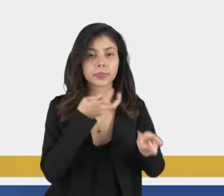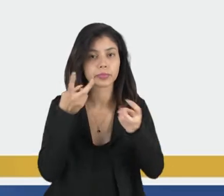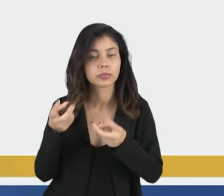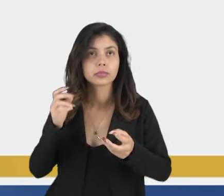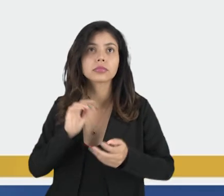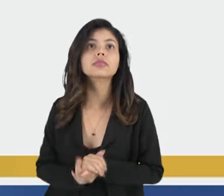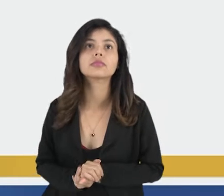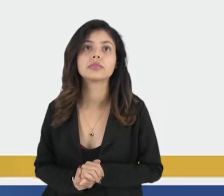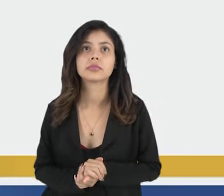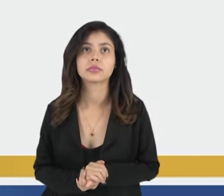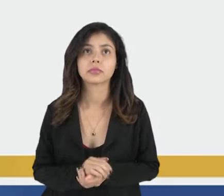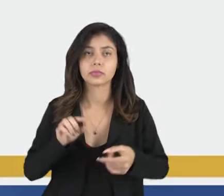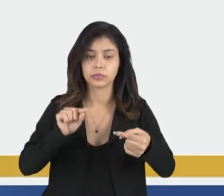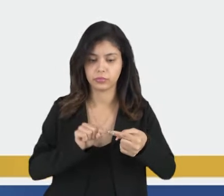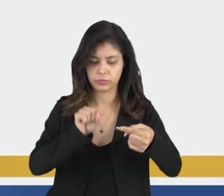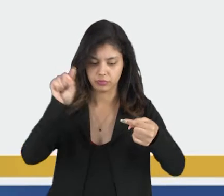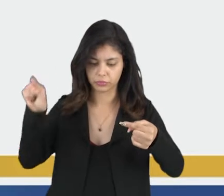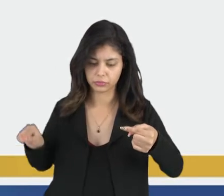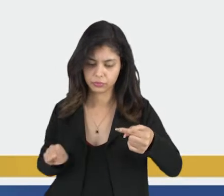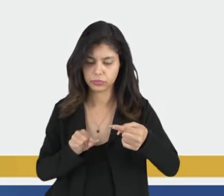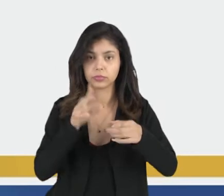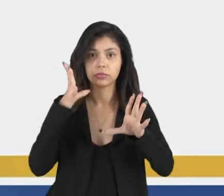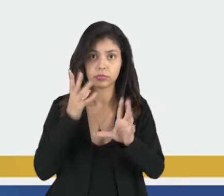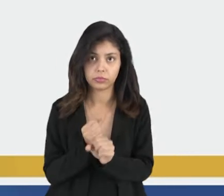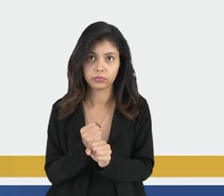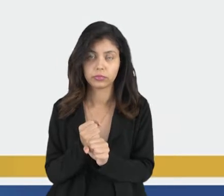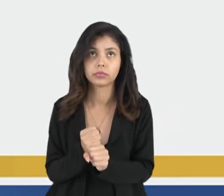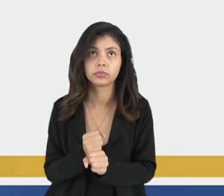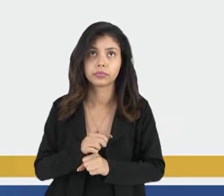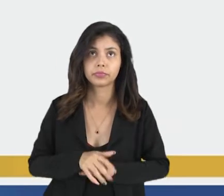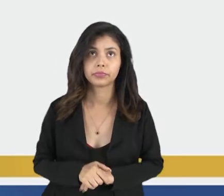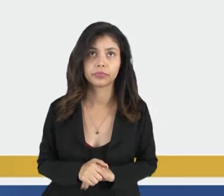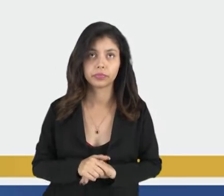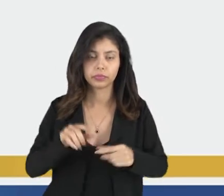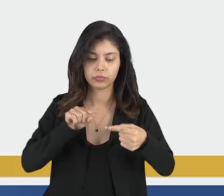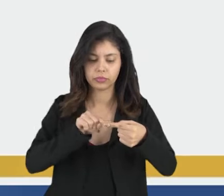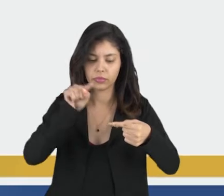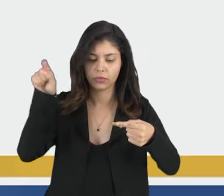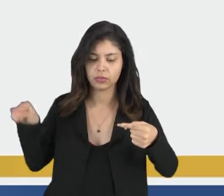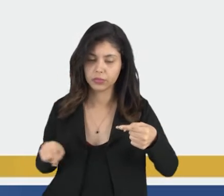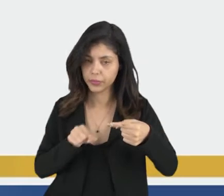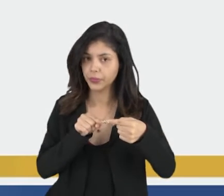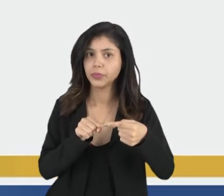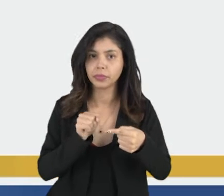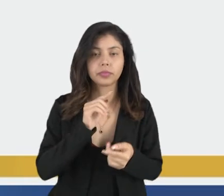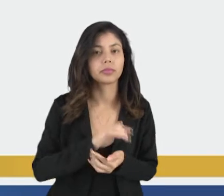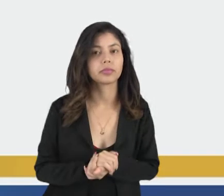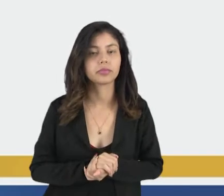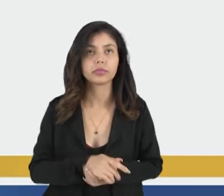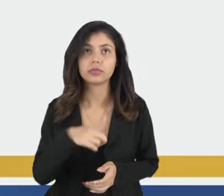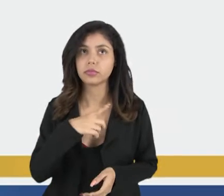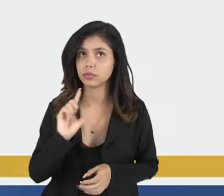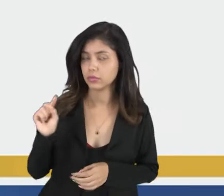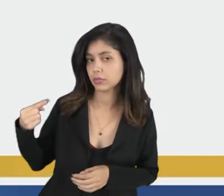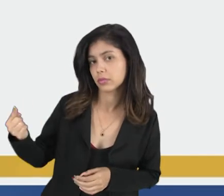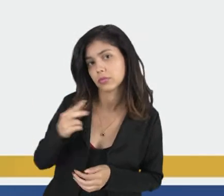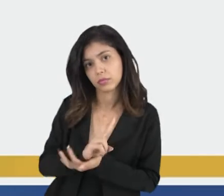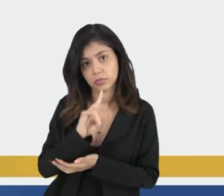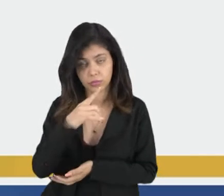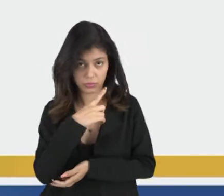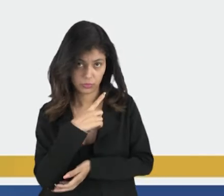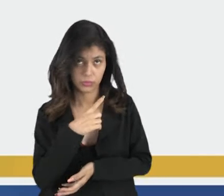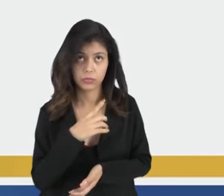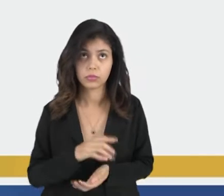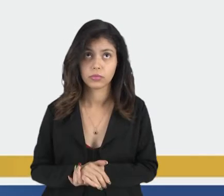que o diâmetro é a soma do raio da circunferência. Logo, nós vamos ter aí